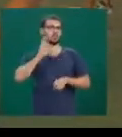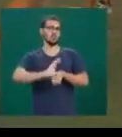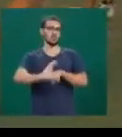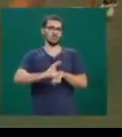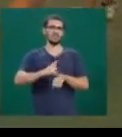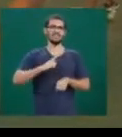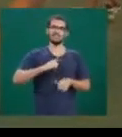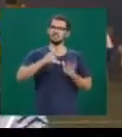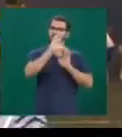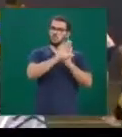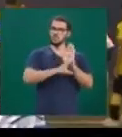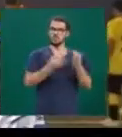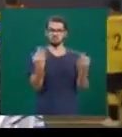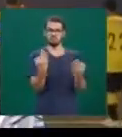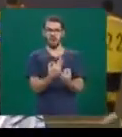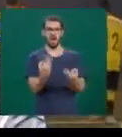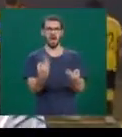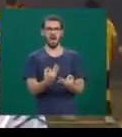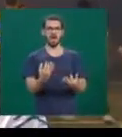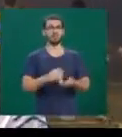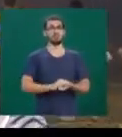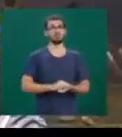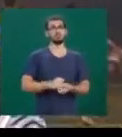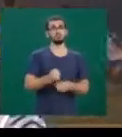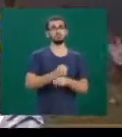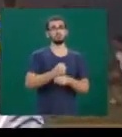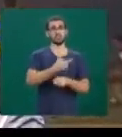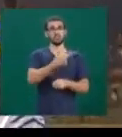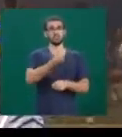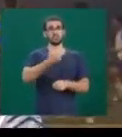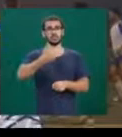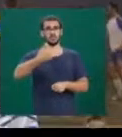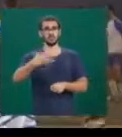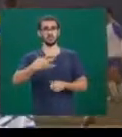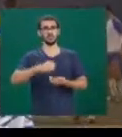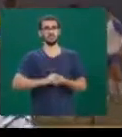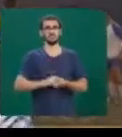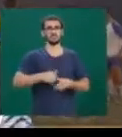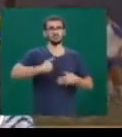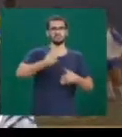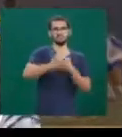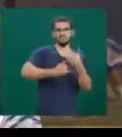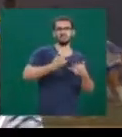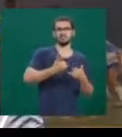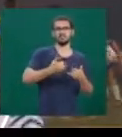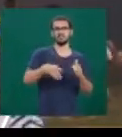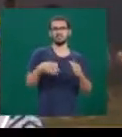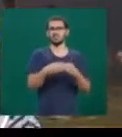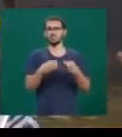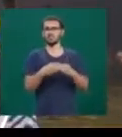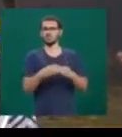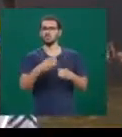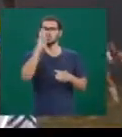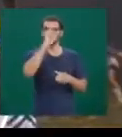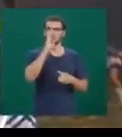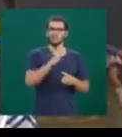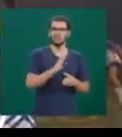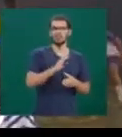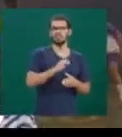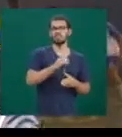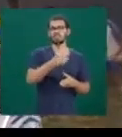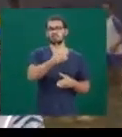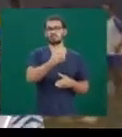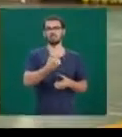currículo espetacular. Em 2014, jogou na Seleção Brasileira Sub-20. Atuou profissionalmente no time